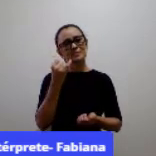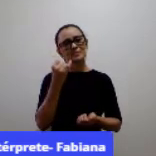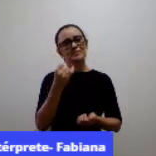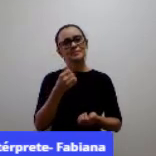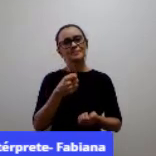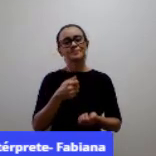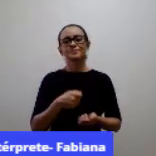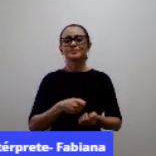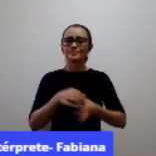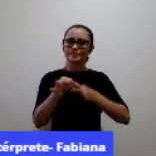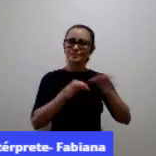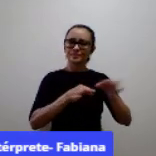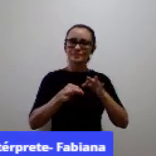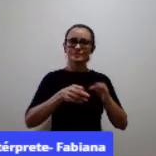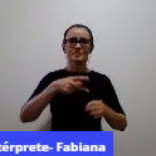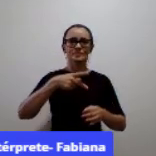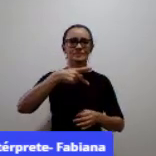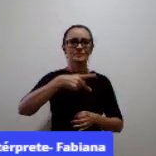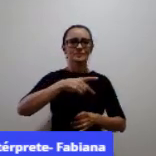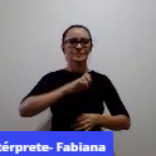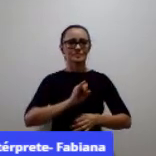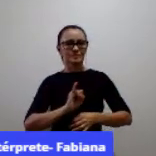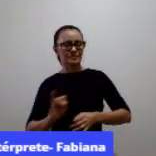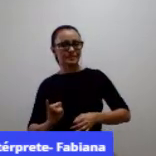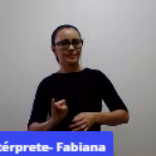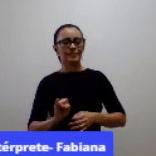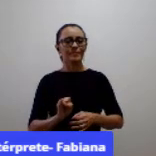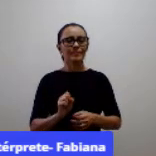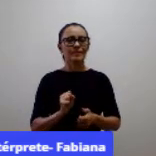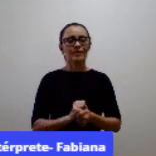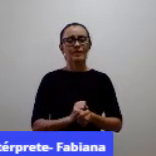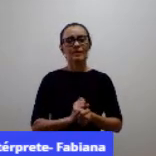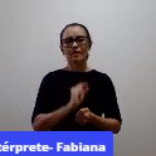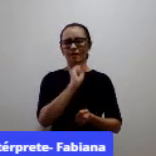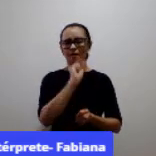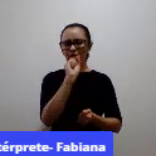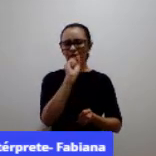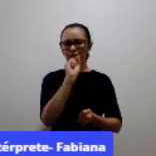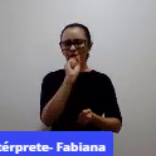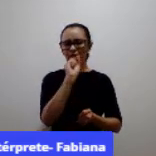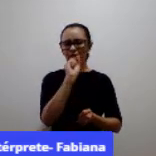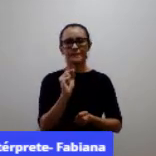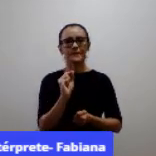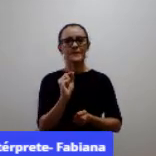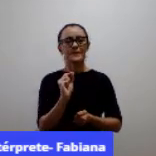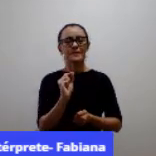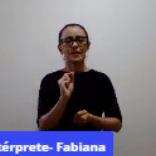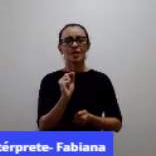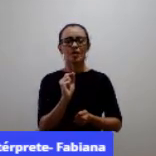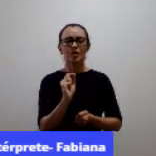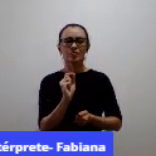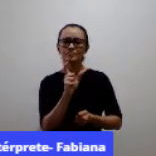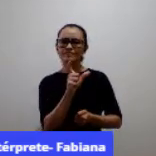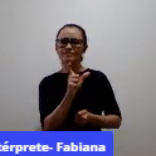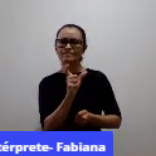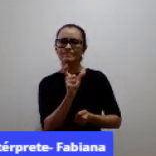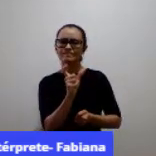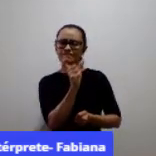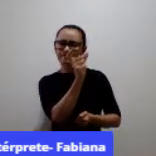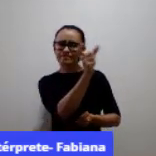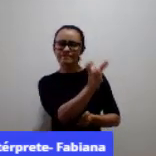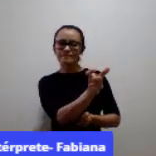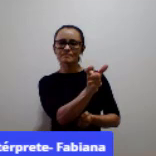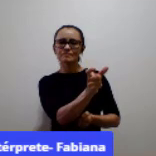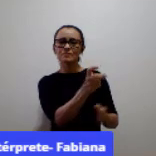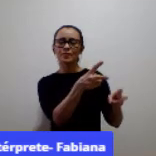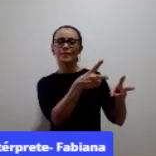com deficiência é visualizar a sua unicidade, é visualizar as suas especificidades.